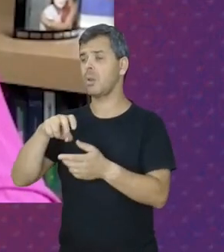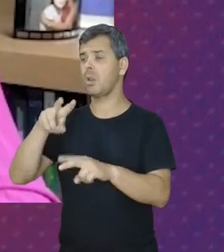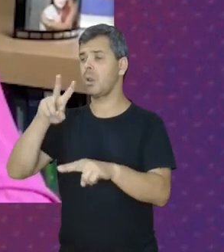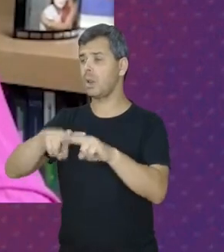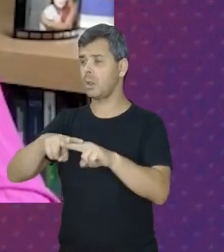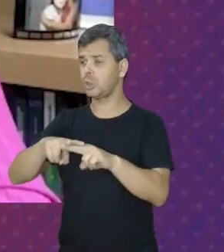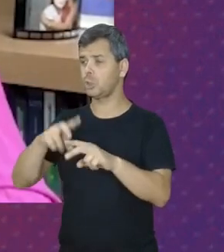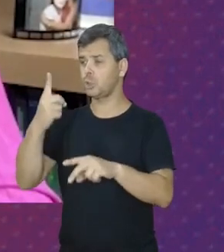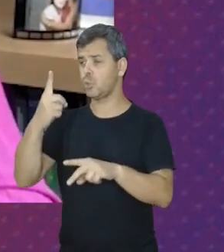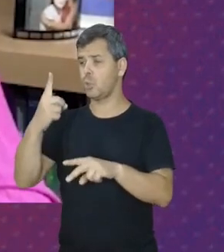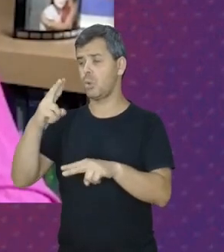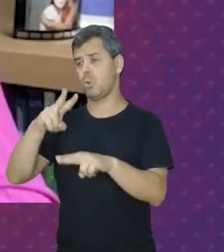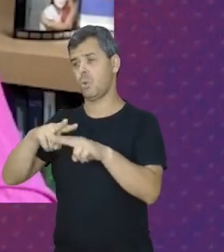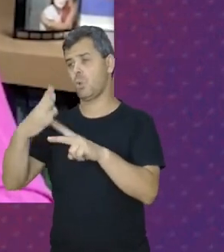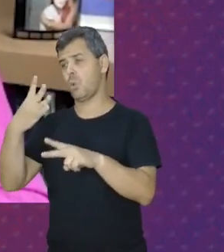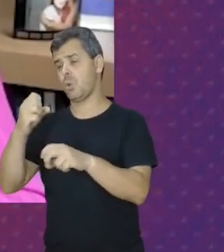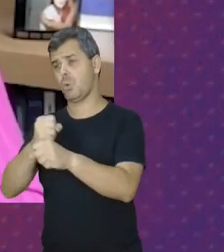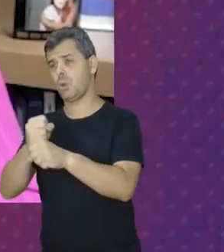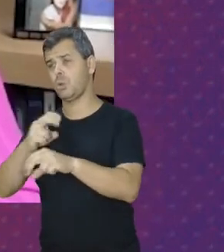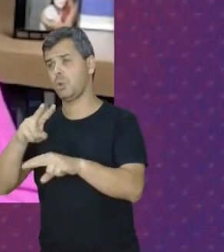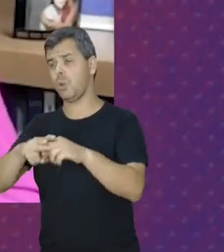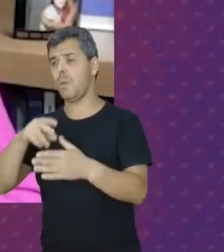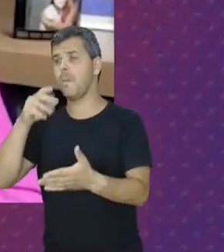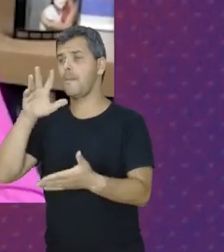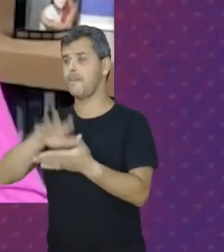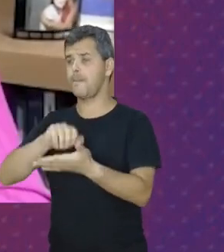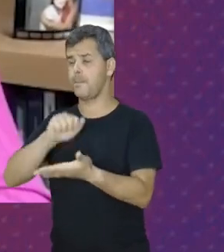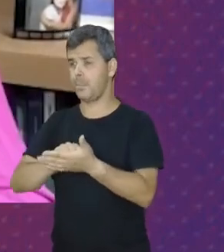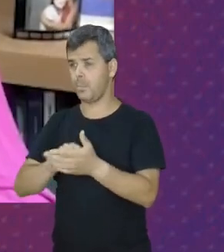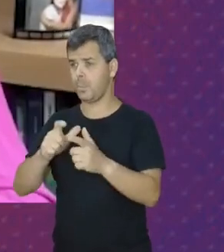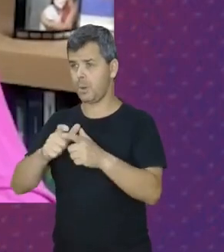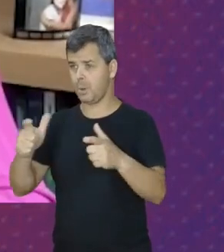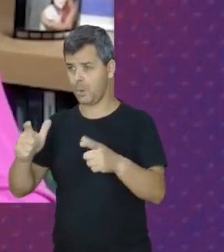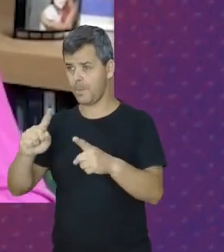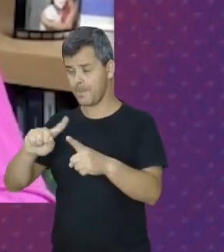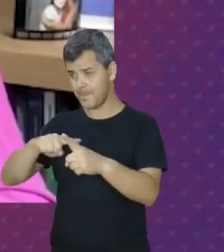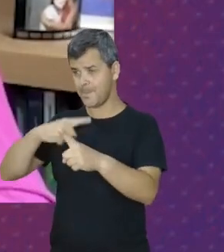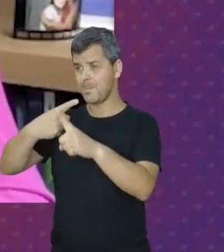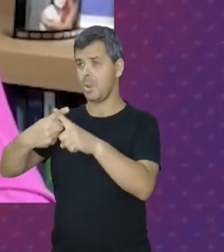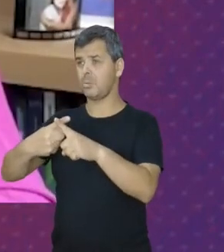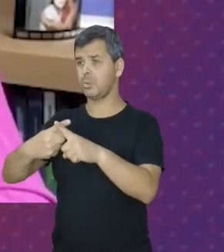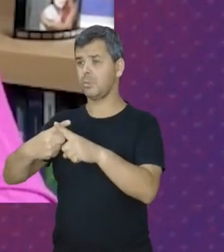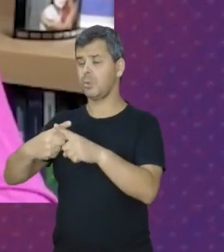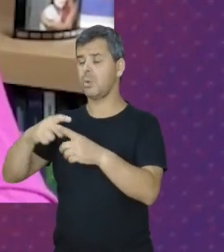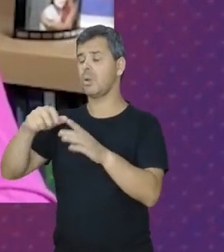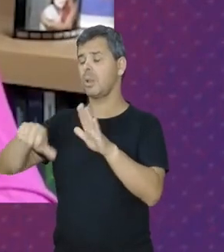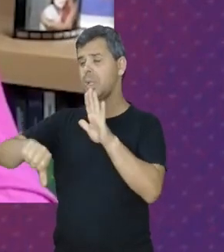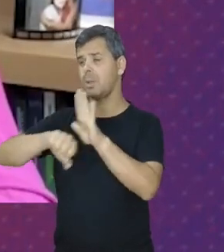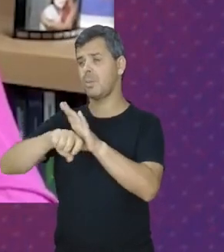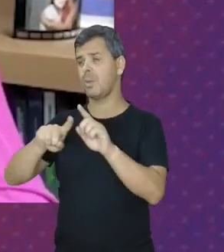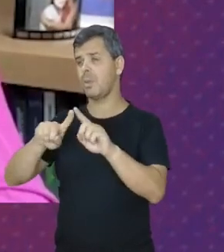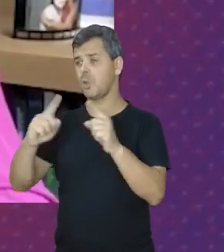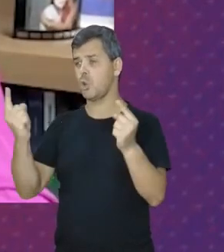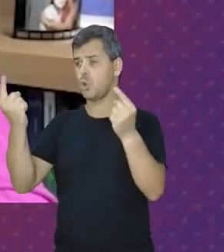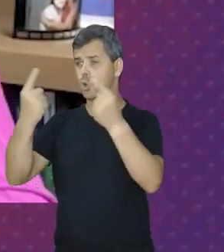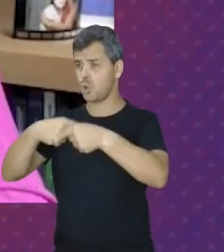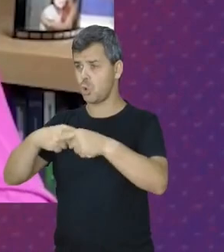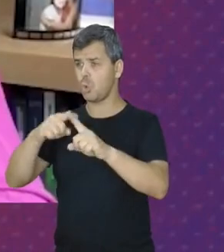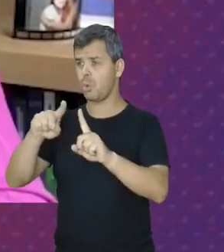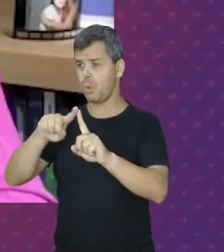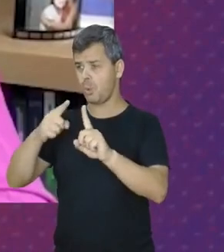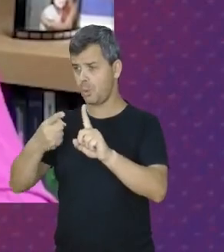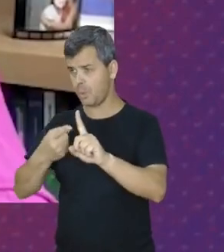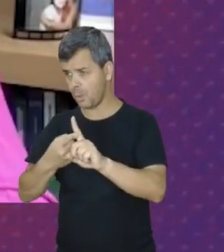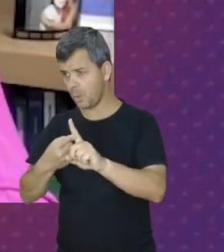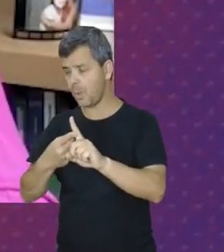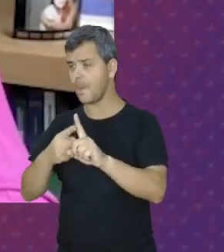1 a 4 anos e multa. A pena será aumentada em 1/3 se o crime for cometido contra a mulher gestante